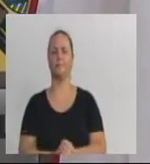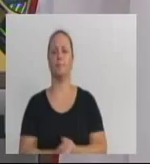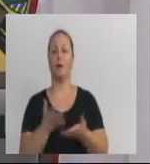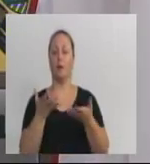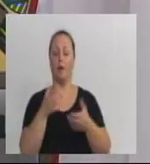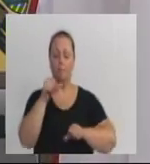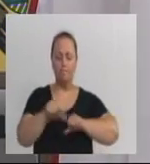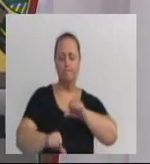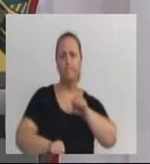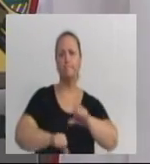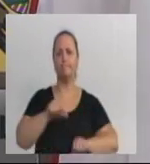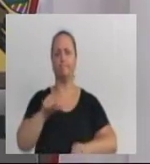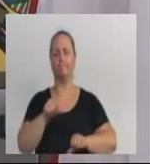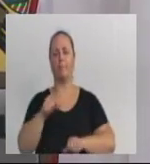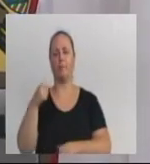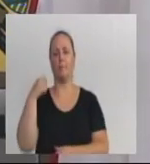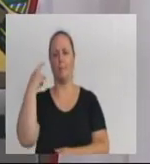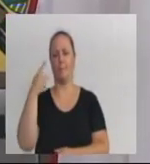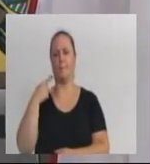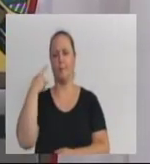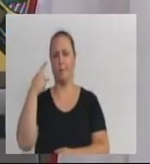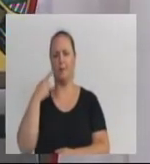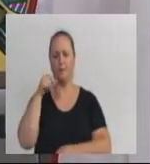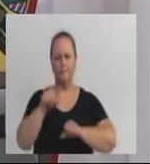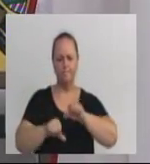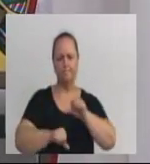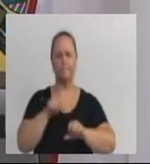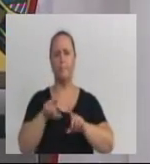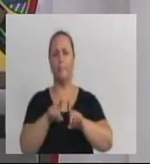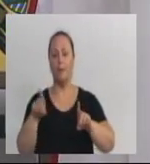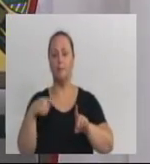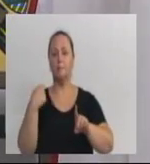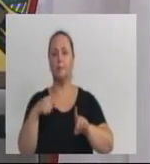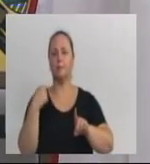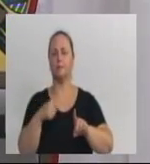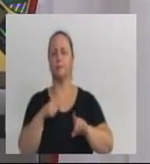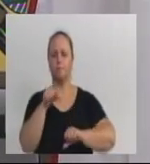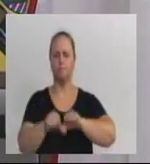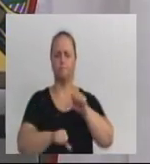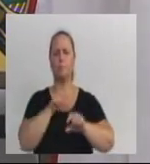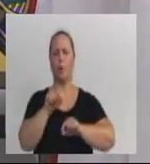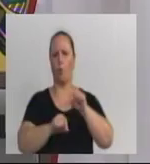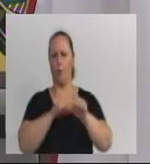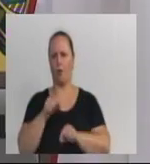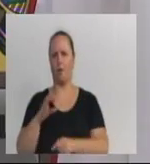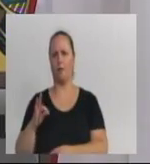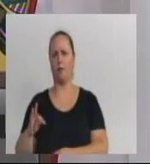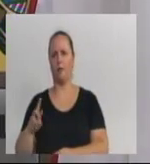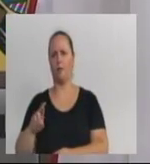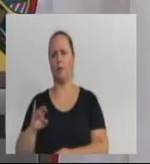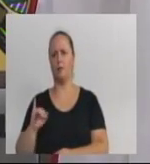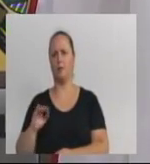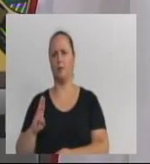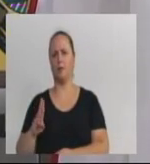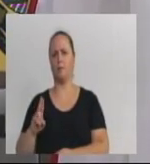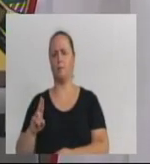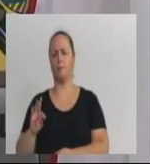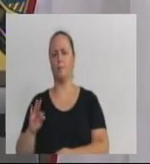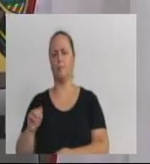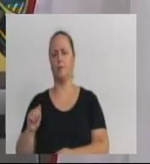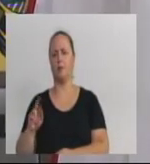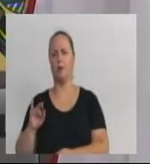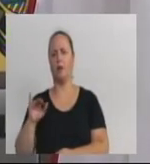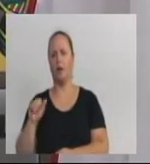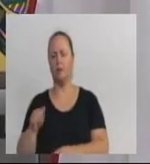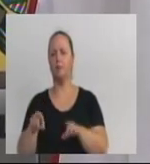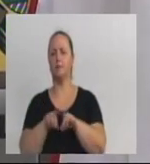a primeira grande reforma que deveria seguir-se, a reforma tributária, a reforma do Pacto Federativo e a